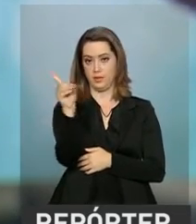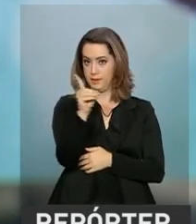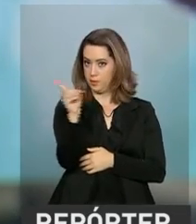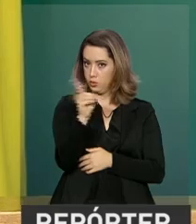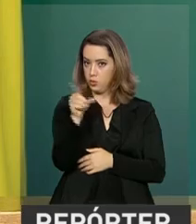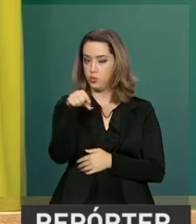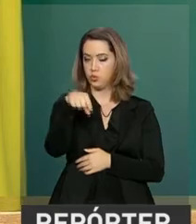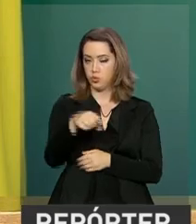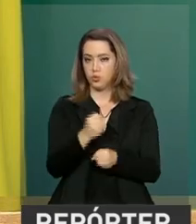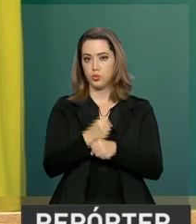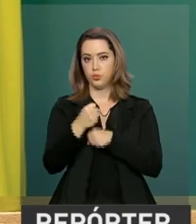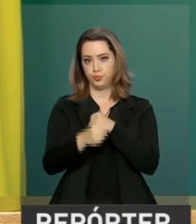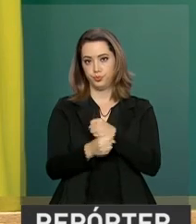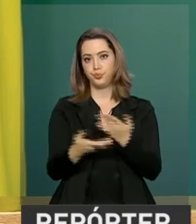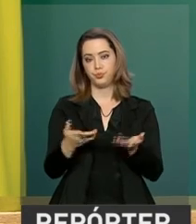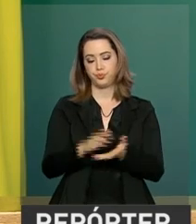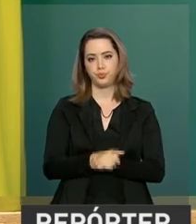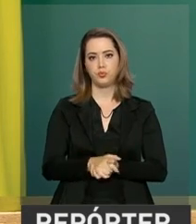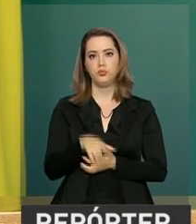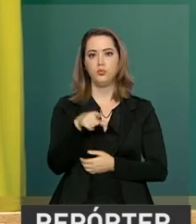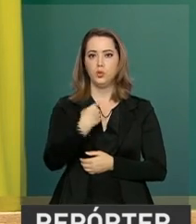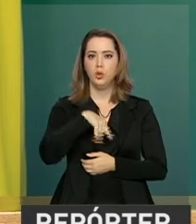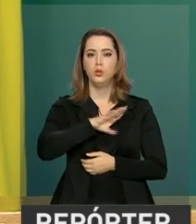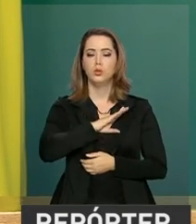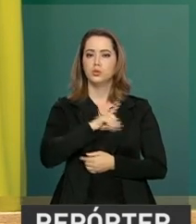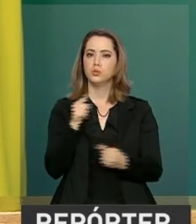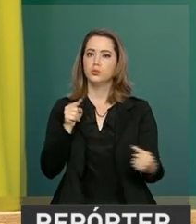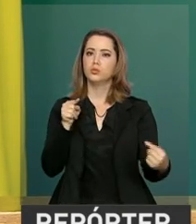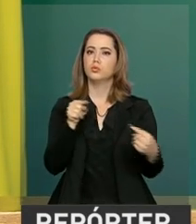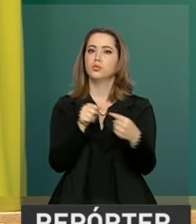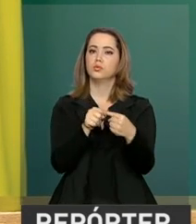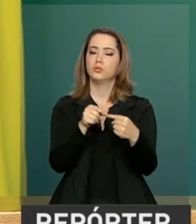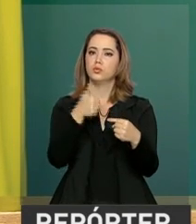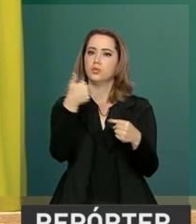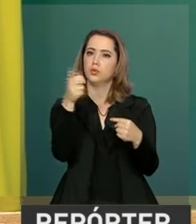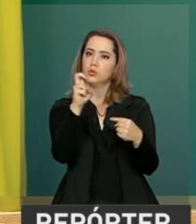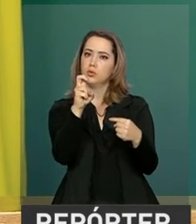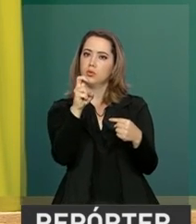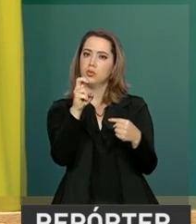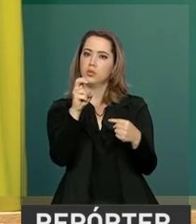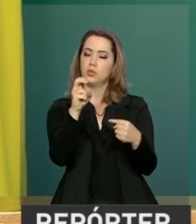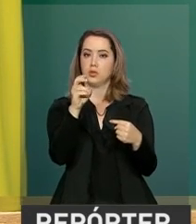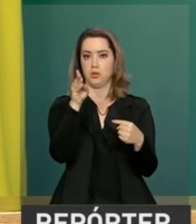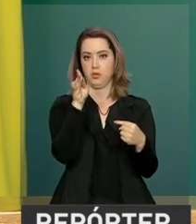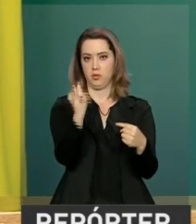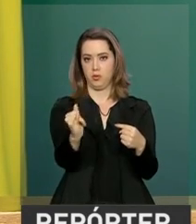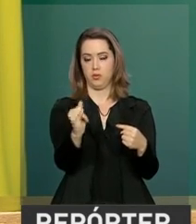ano. Nós estamos mantendo a nossa meta de 15 bilhões de dólares